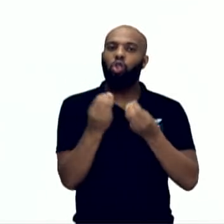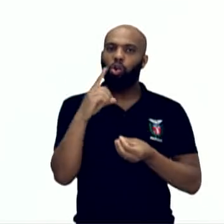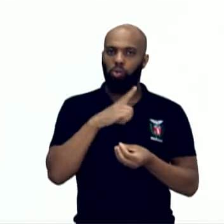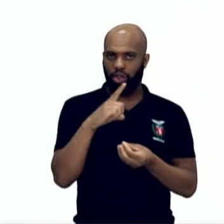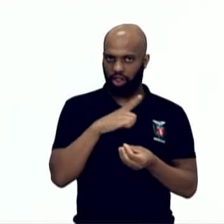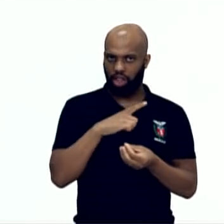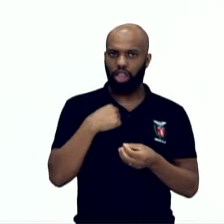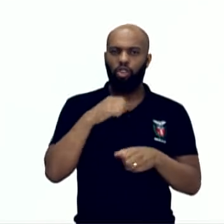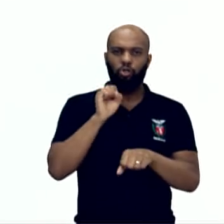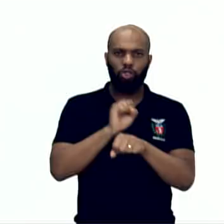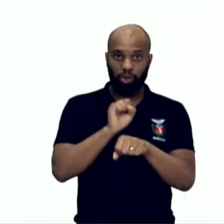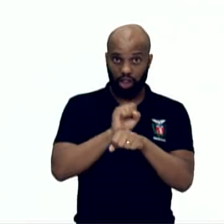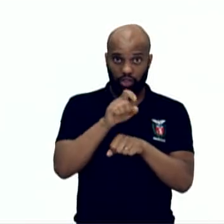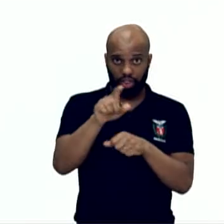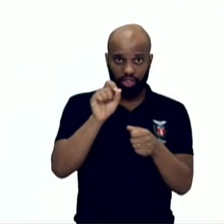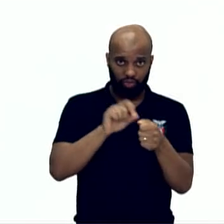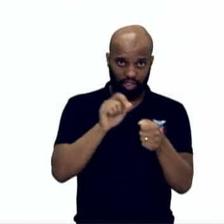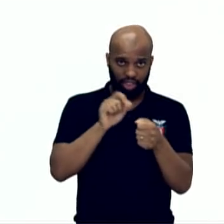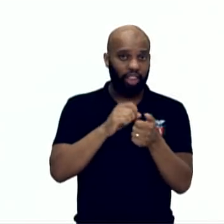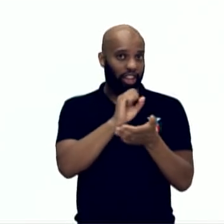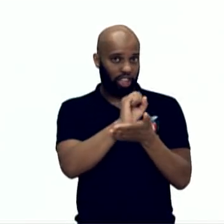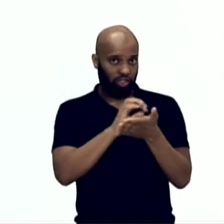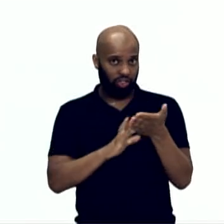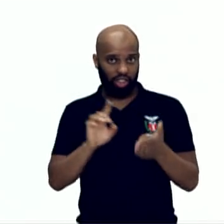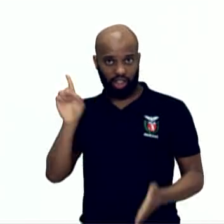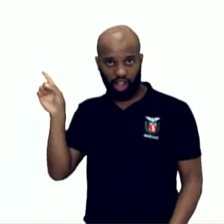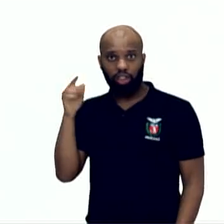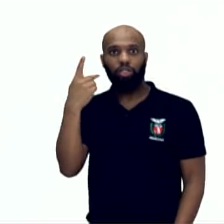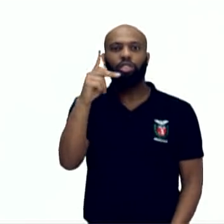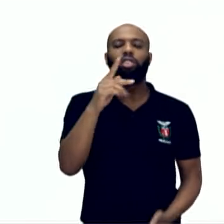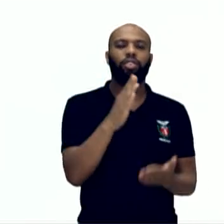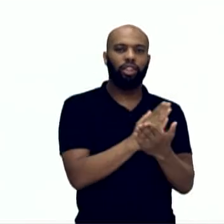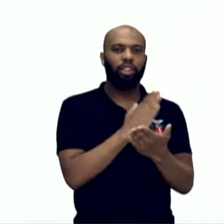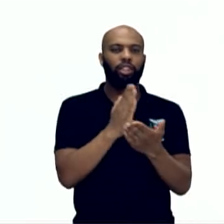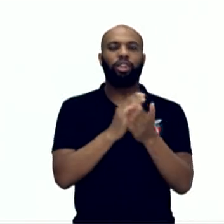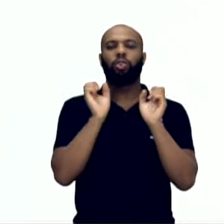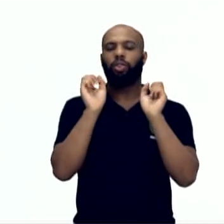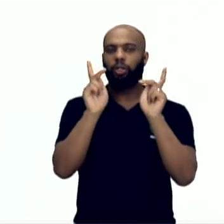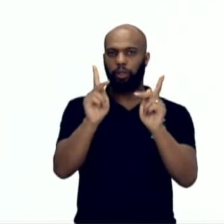um tempinho para vocês fazerem esse exercício no caderno, tudo bem?